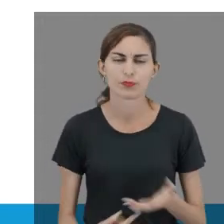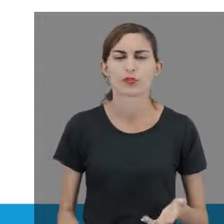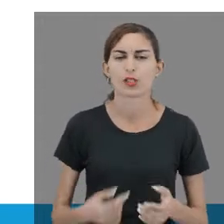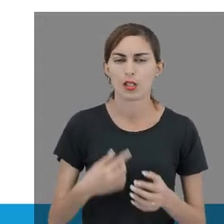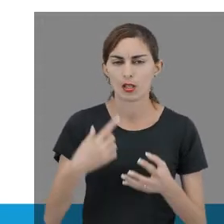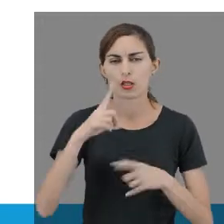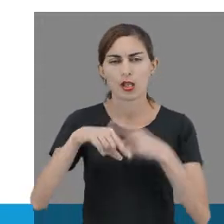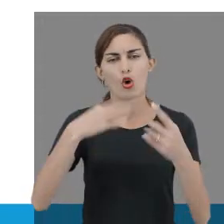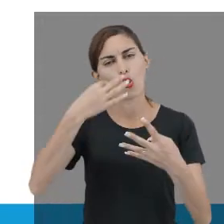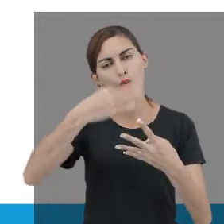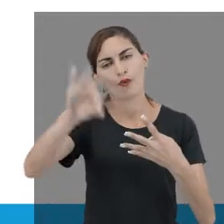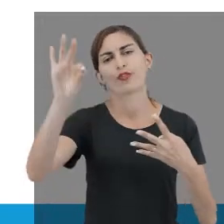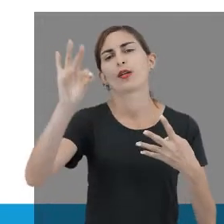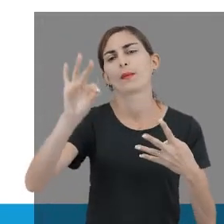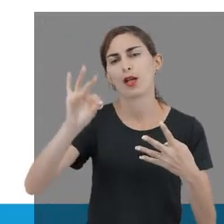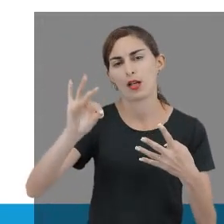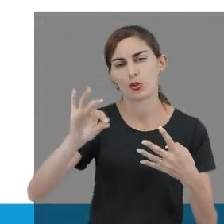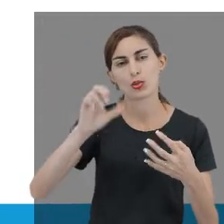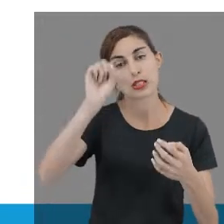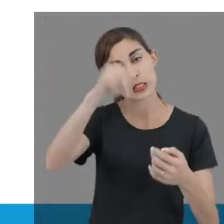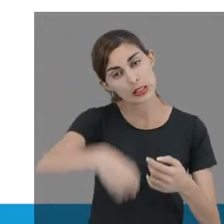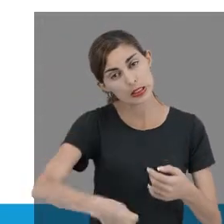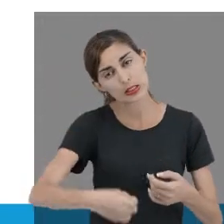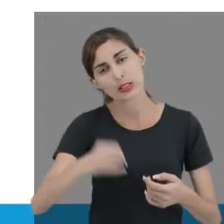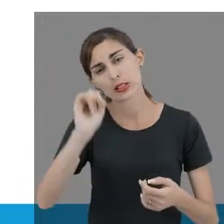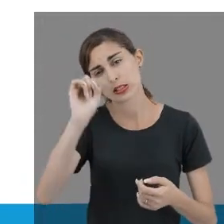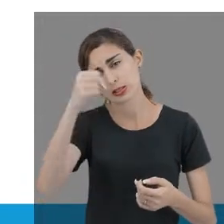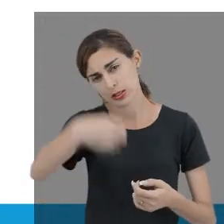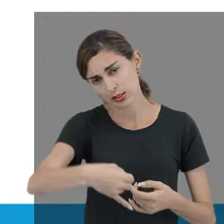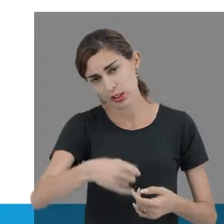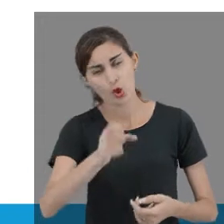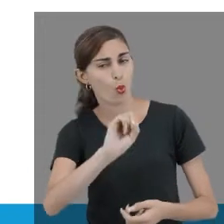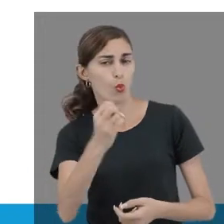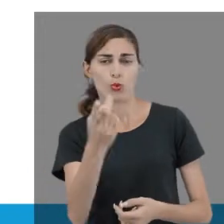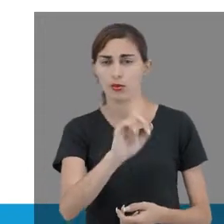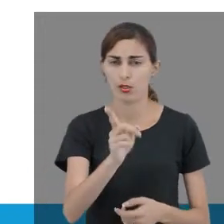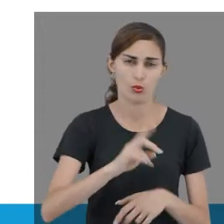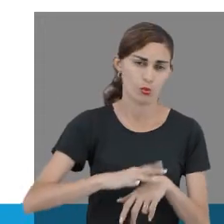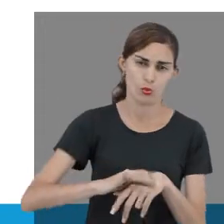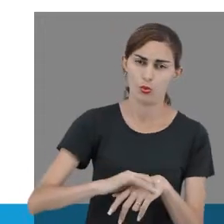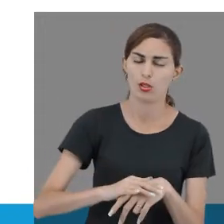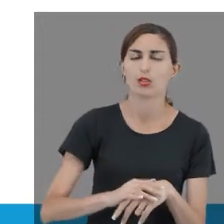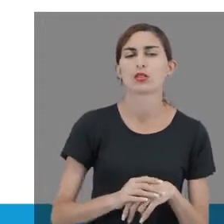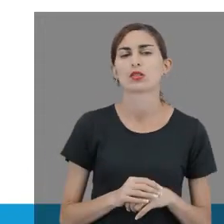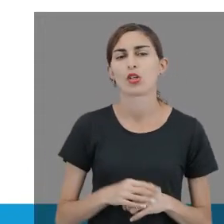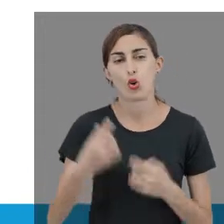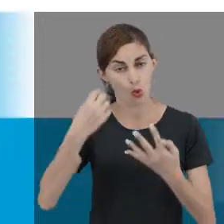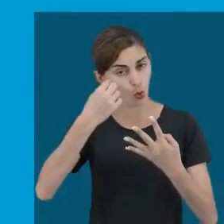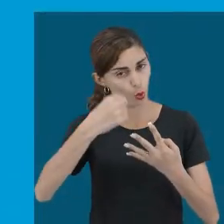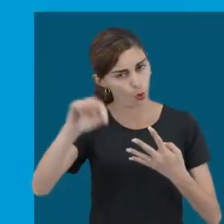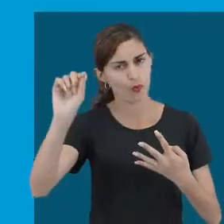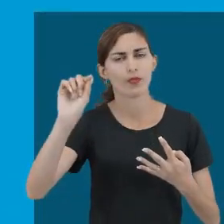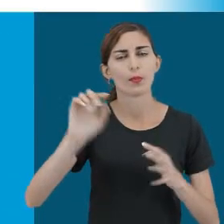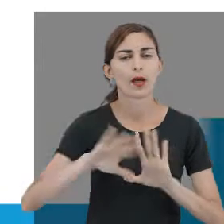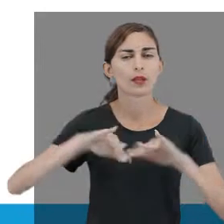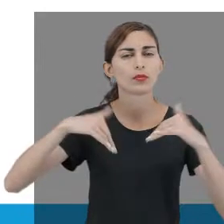a partir daí, nós temos a classificação como confirmado, descartado, conclusivo e os encaminhamentos de saúde para